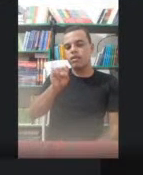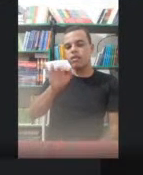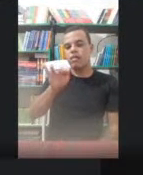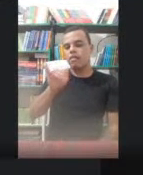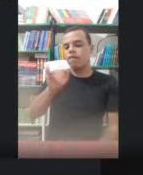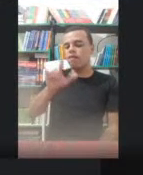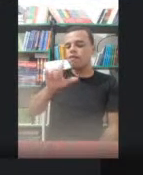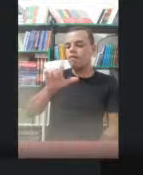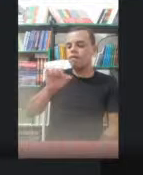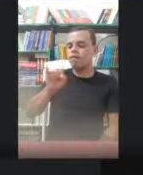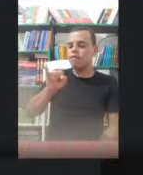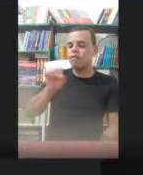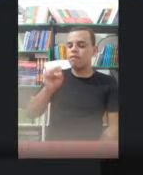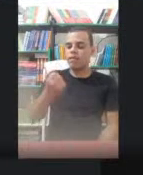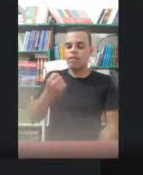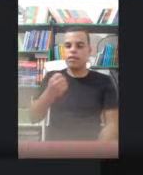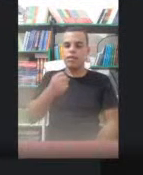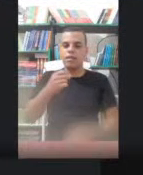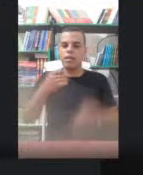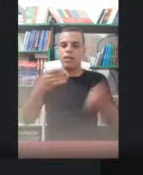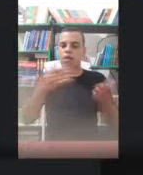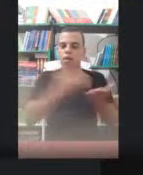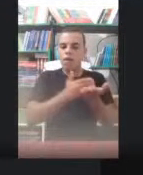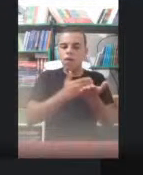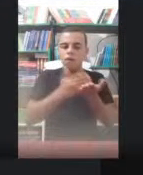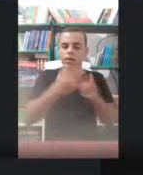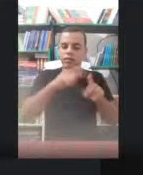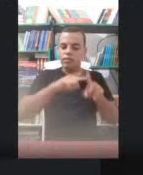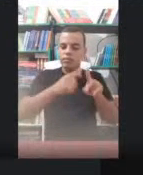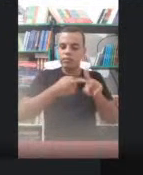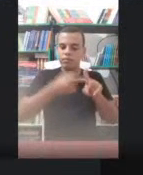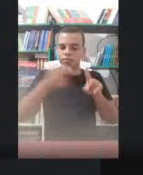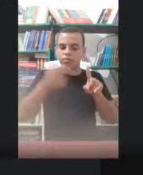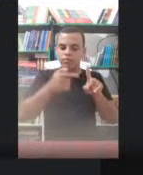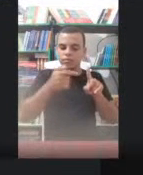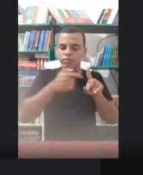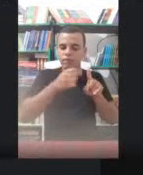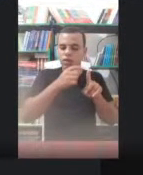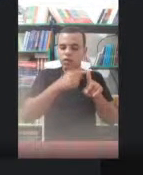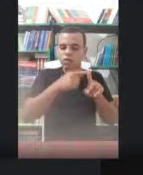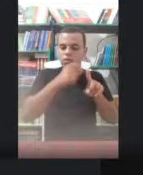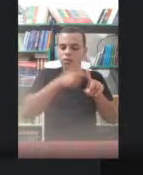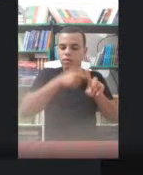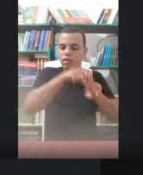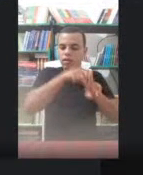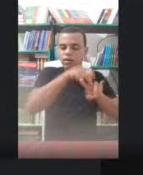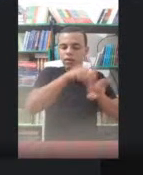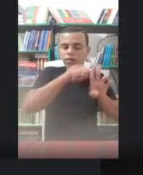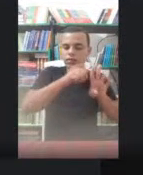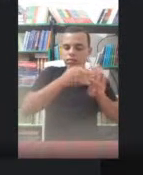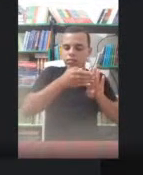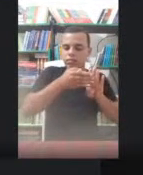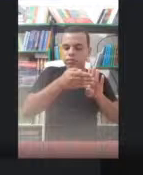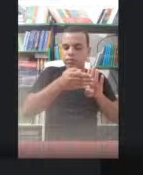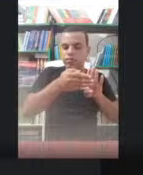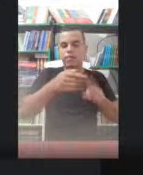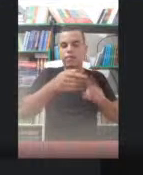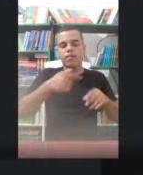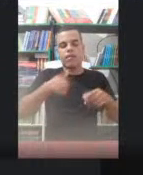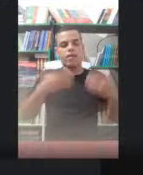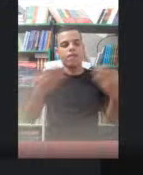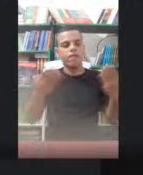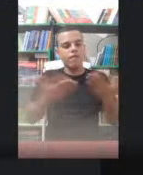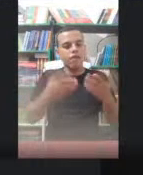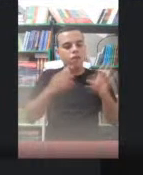do pré-natal, surge uma janela de possibilidades de um cuidado integral desses homens, né? Então, esse homem,